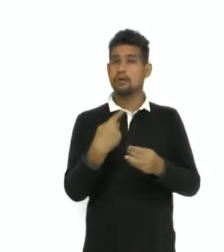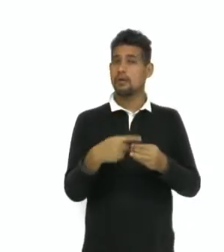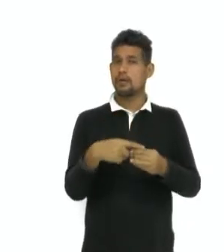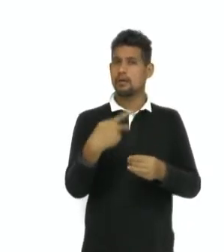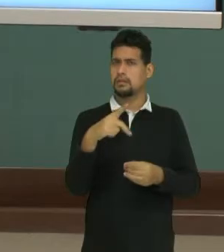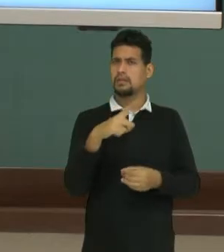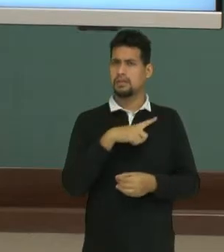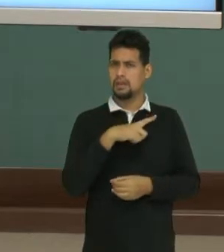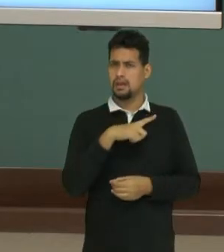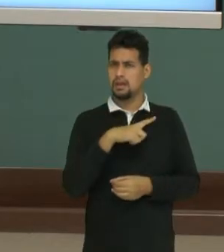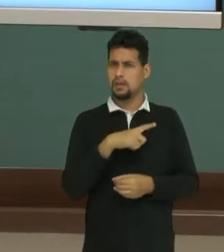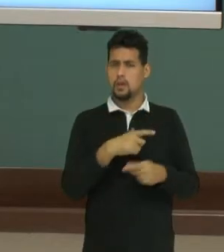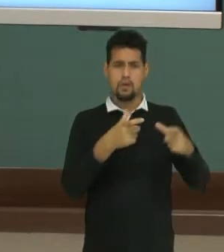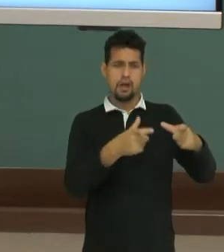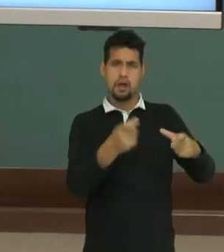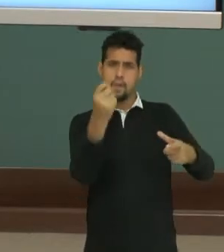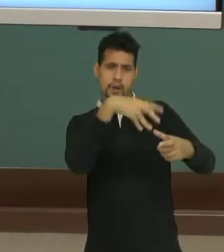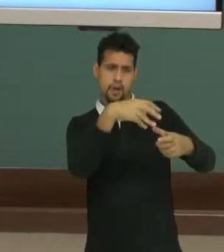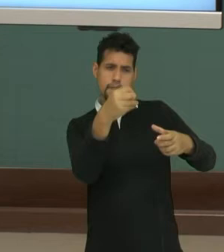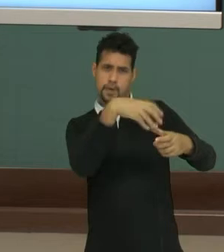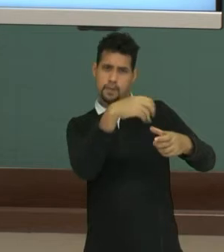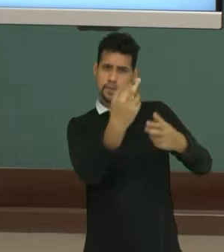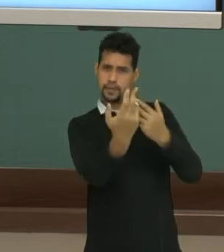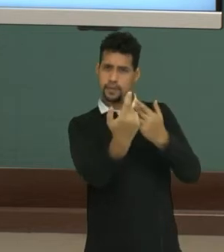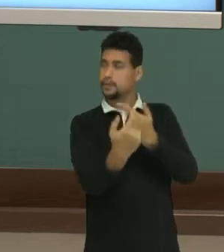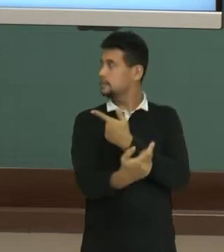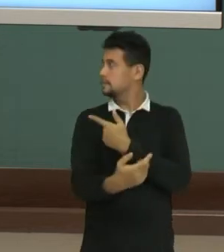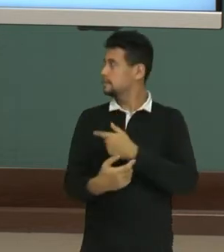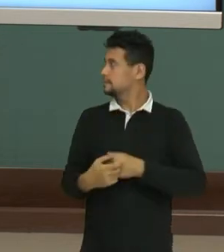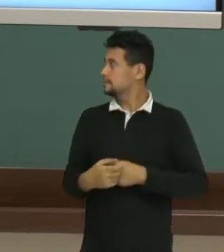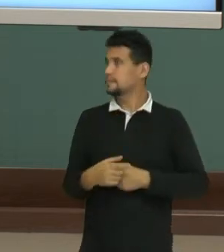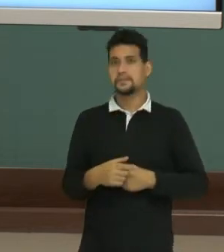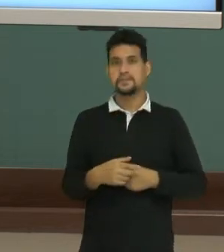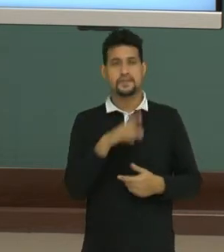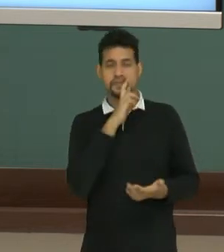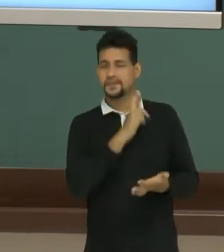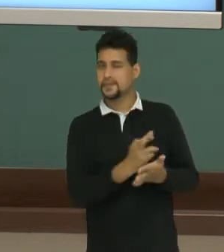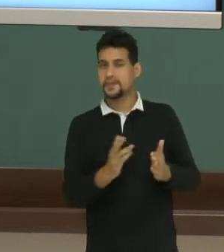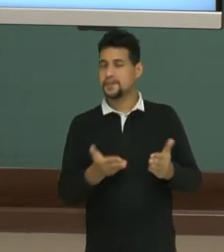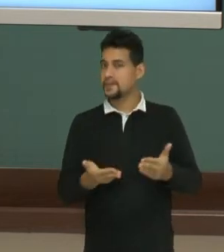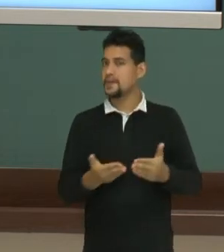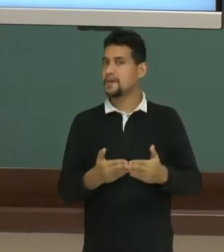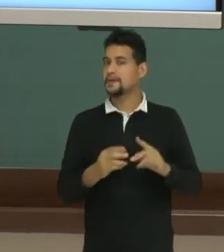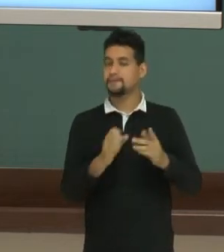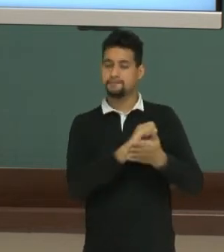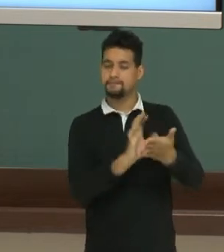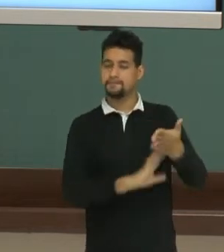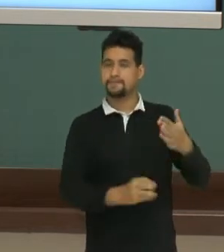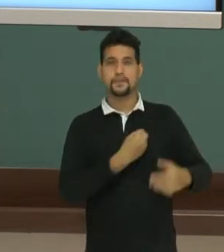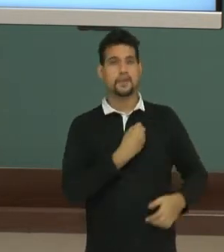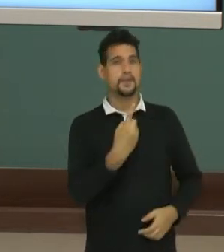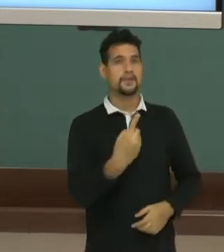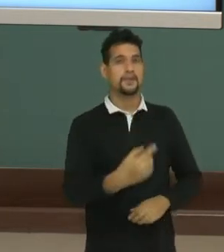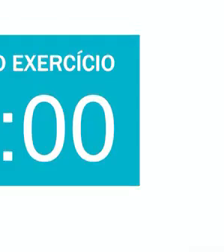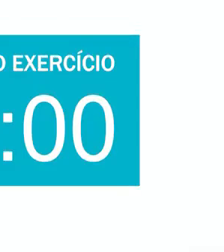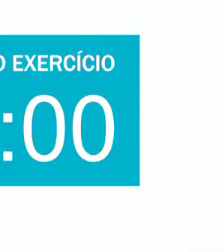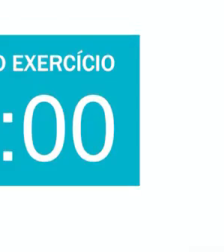cidade existem coletores seletivos como esse da imagem? Quero que vocês respondam agora a atividade 1.